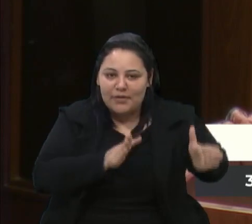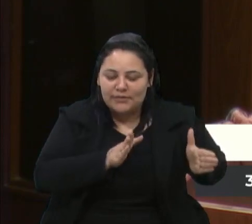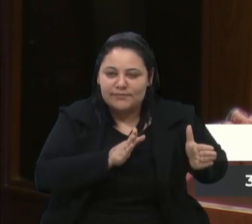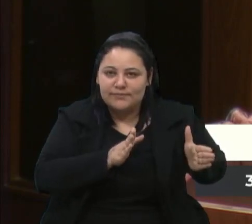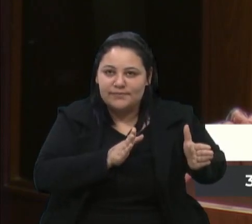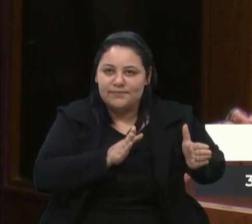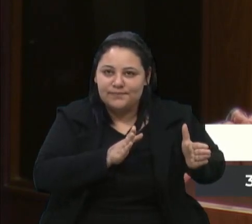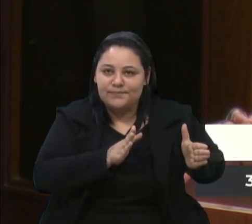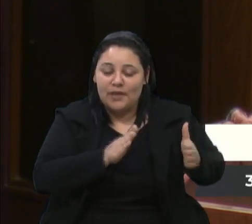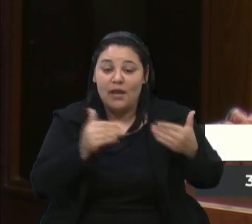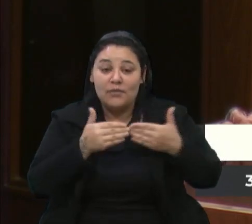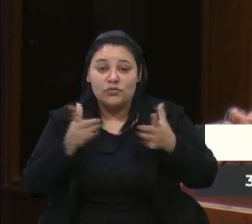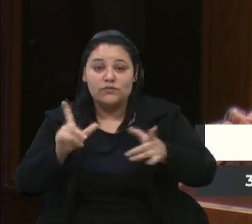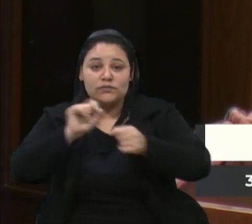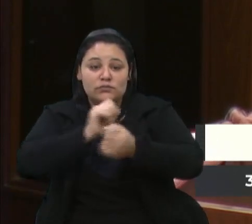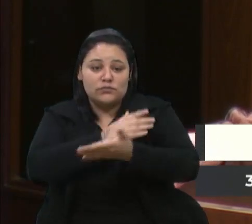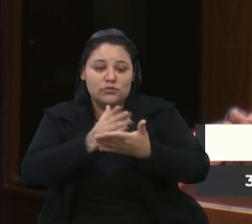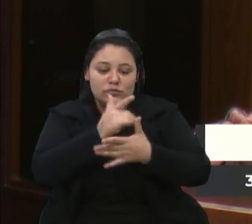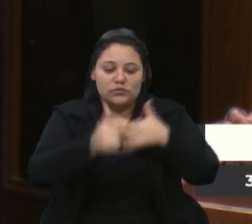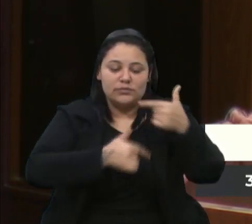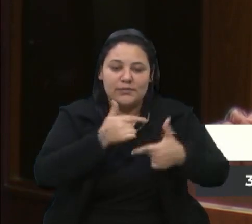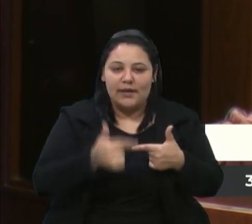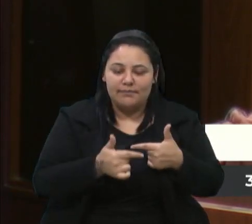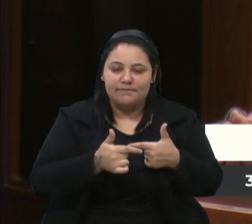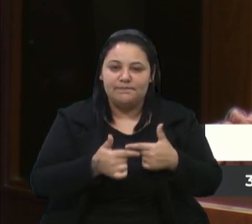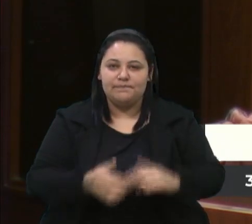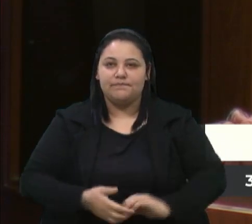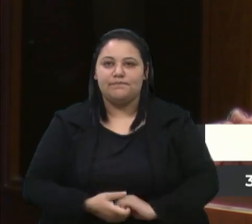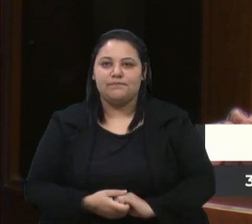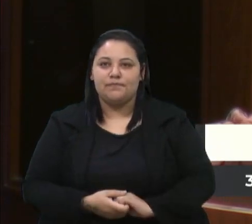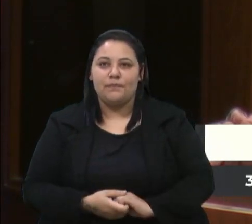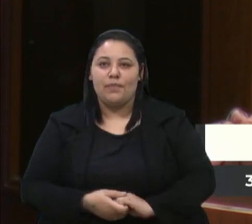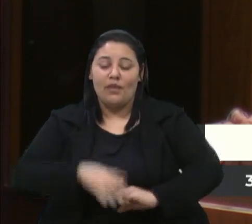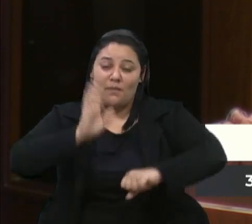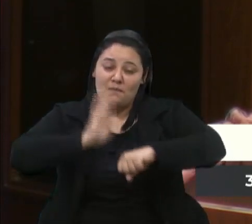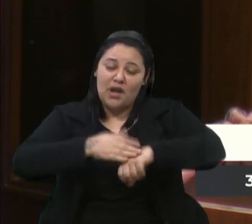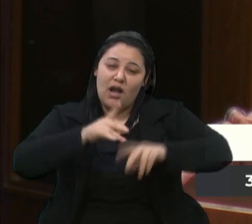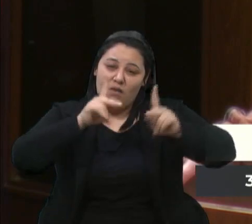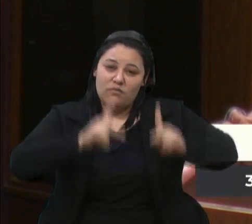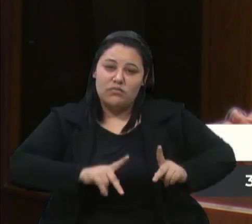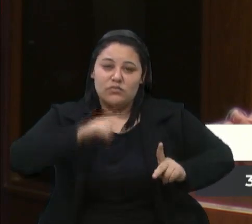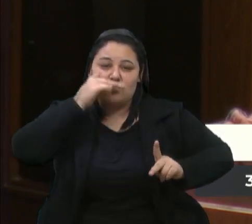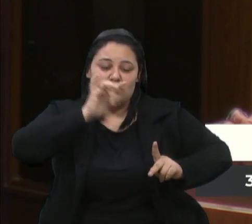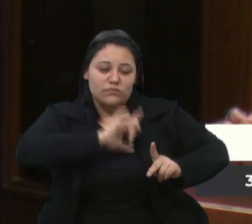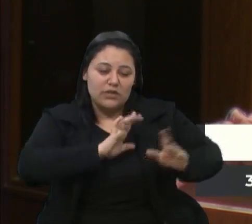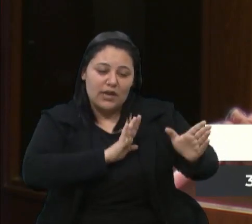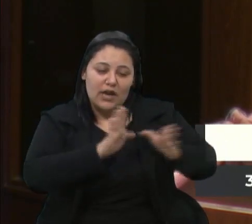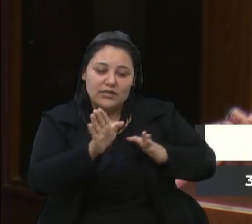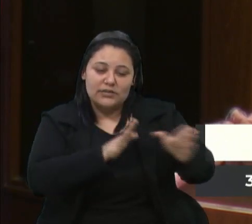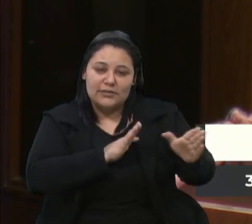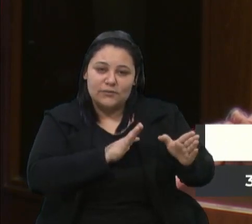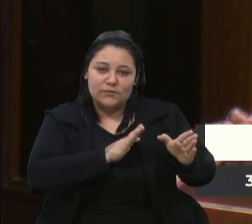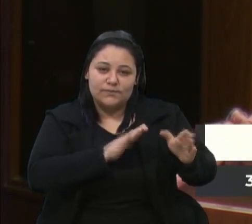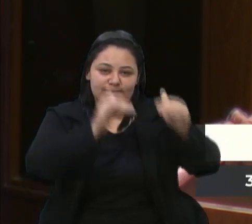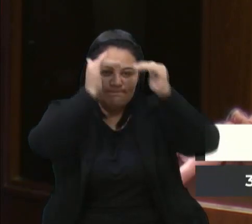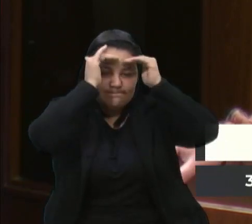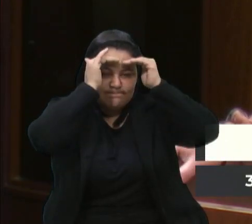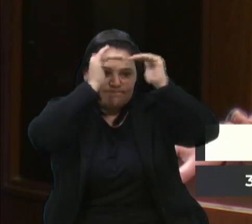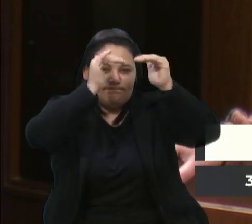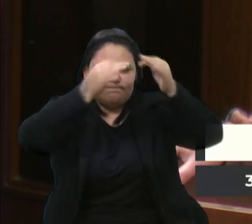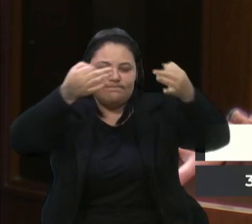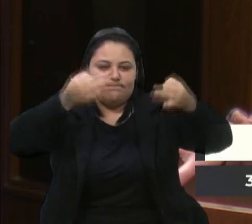seja realizada, sejam abertos, para que mais pessoas tenham acesso digno à